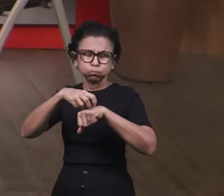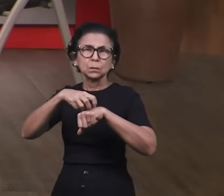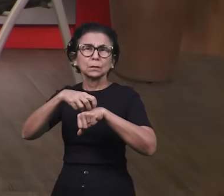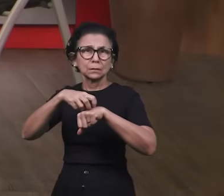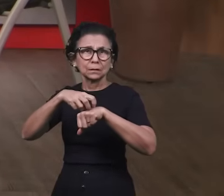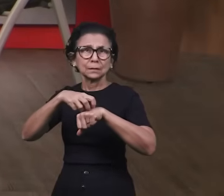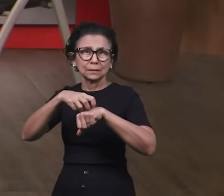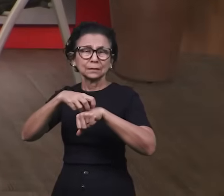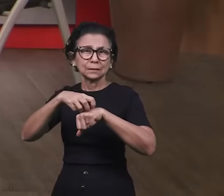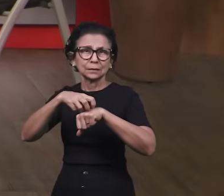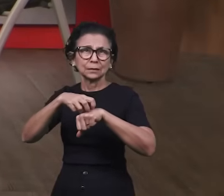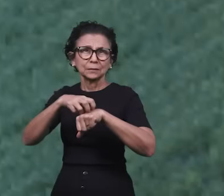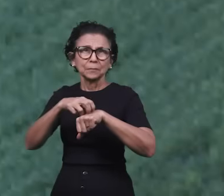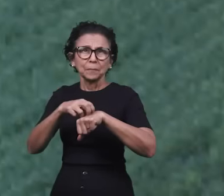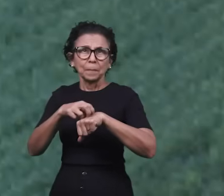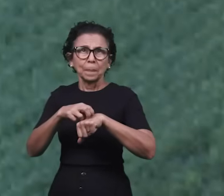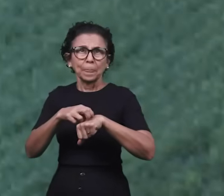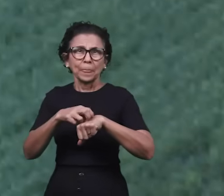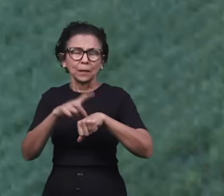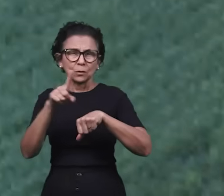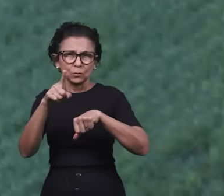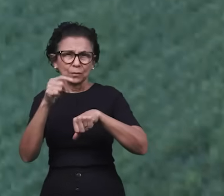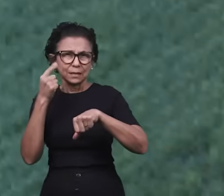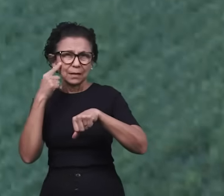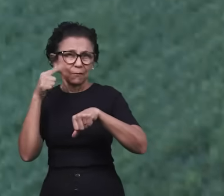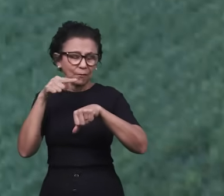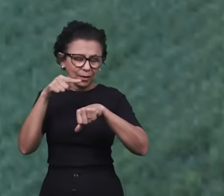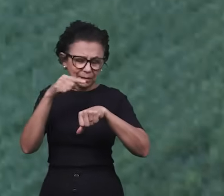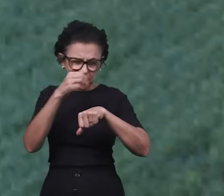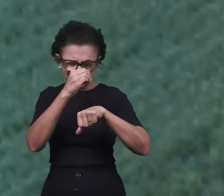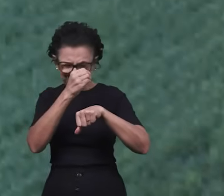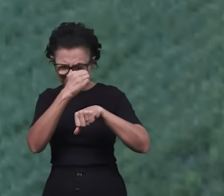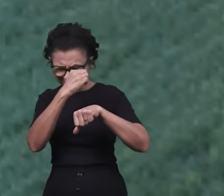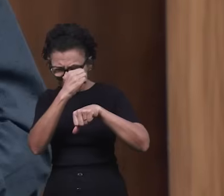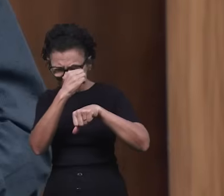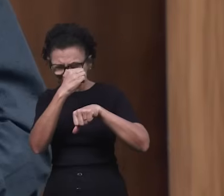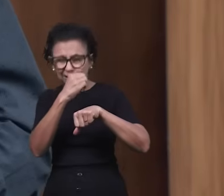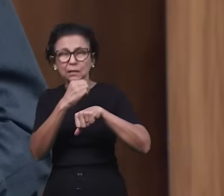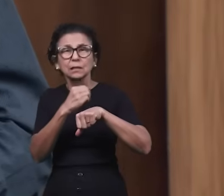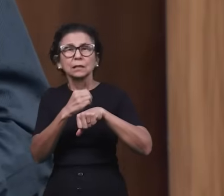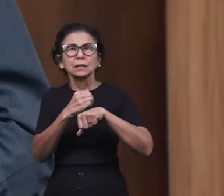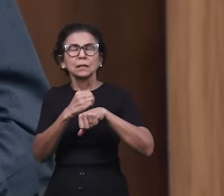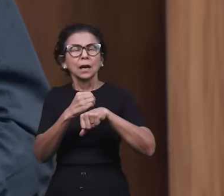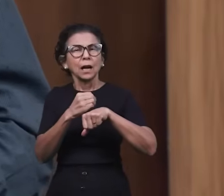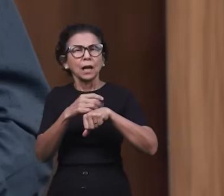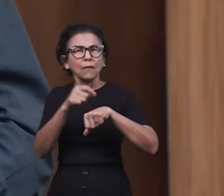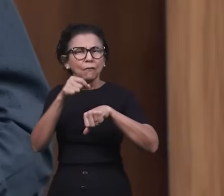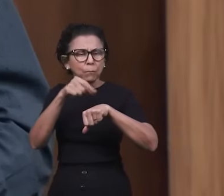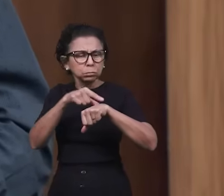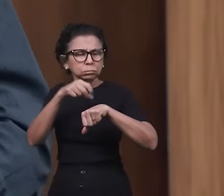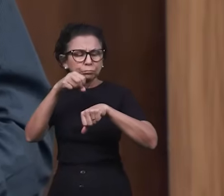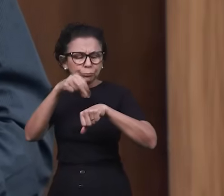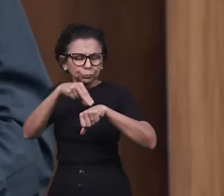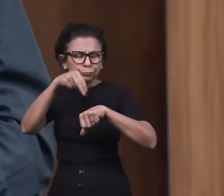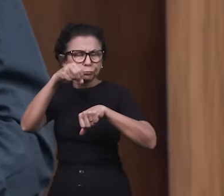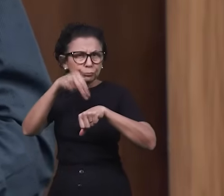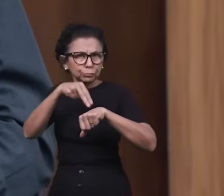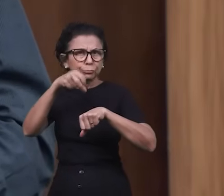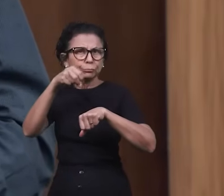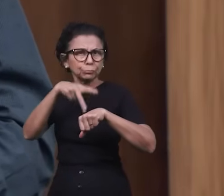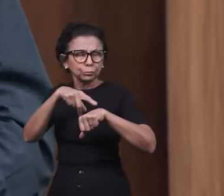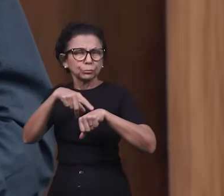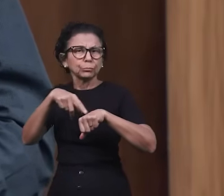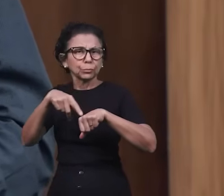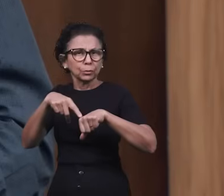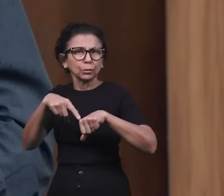a idade toda, desde que ela nasceu até ela morrer, ela passou por 5 atividades.